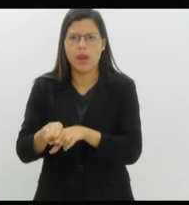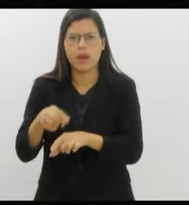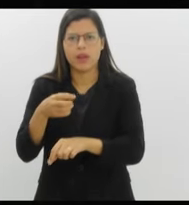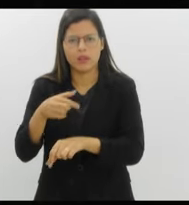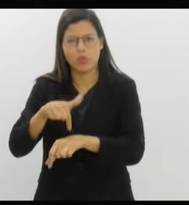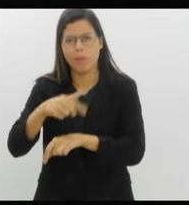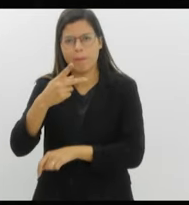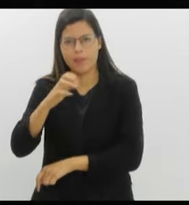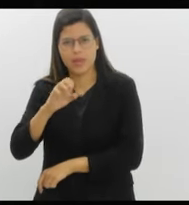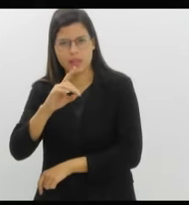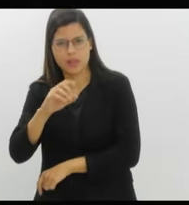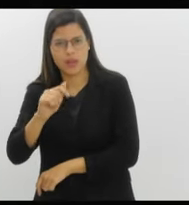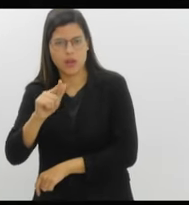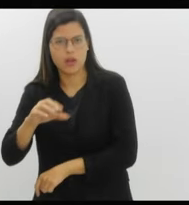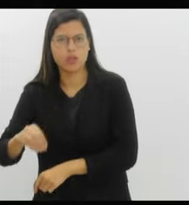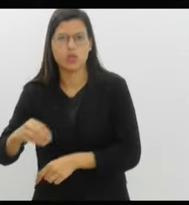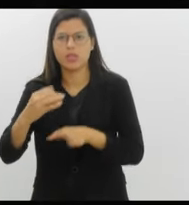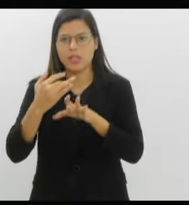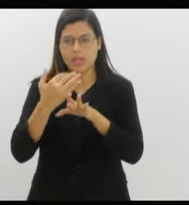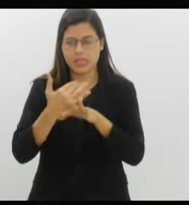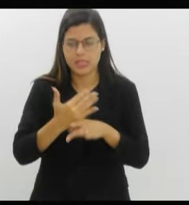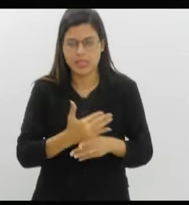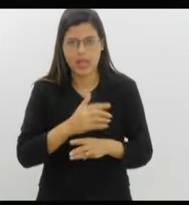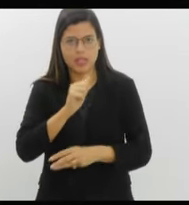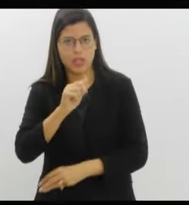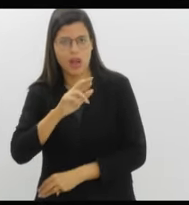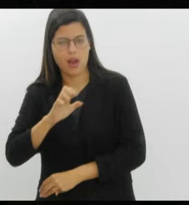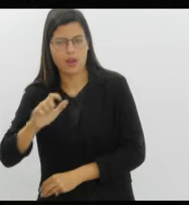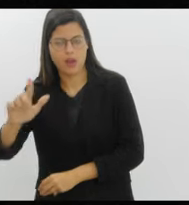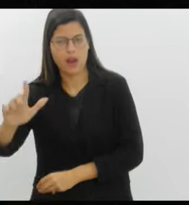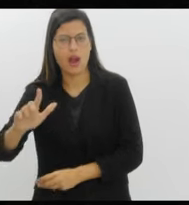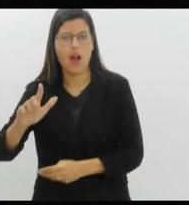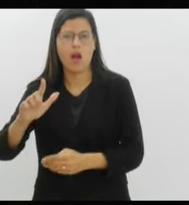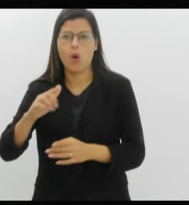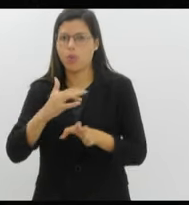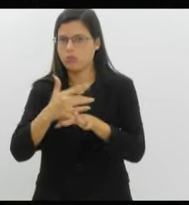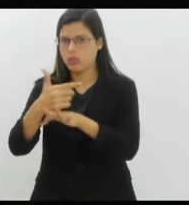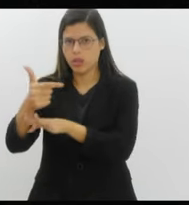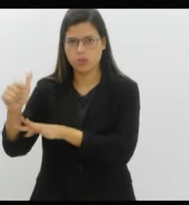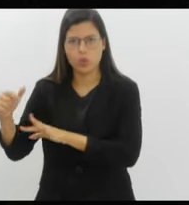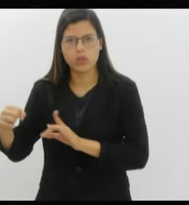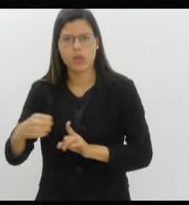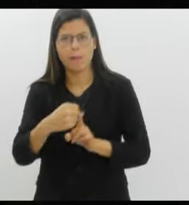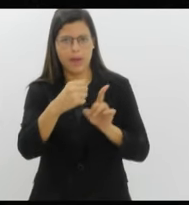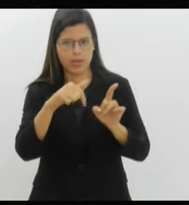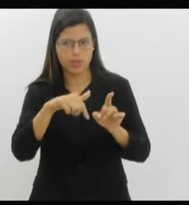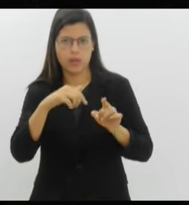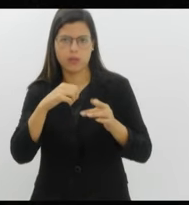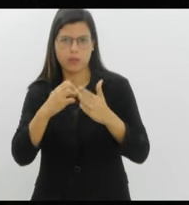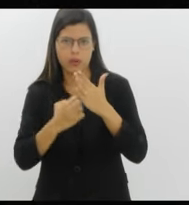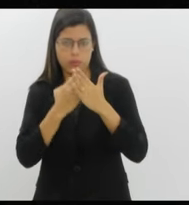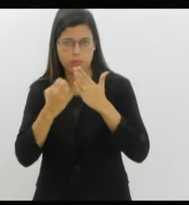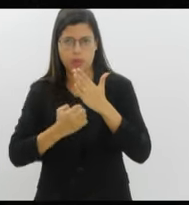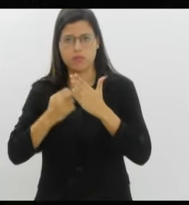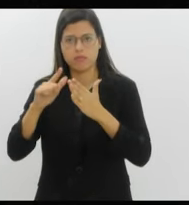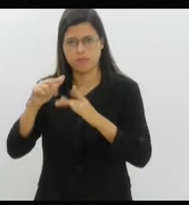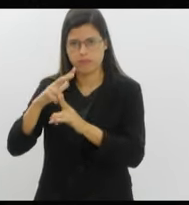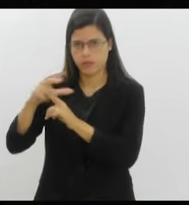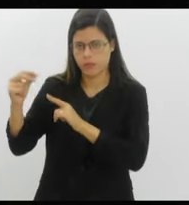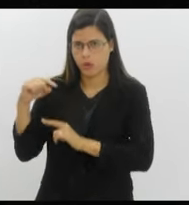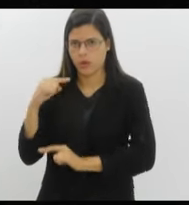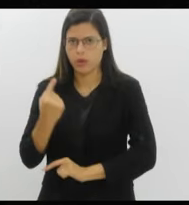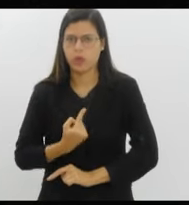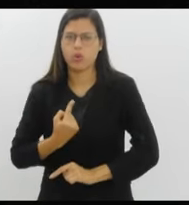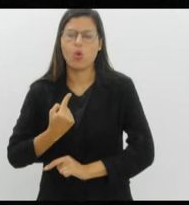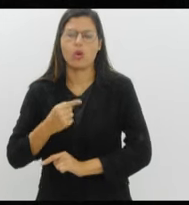Petrópolis, nas cidades como Areal, nas cidades que são impactadas diretamente pela Conser. É uma vitória nossa, do setor produtivo,